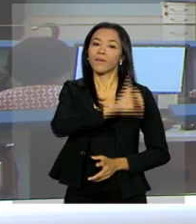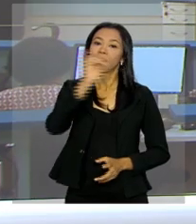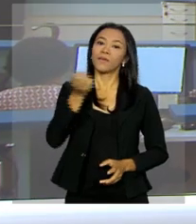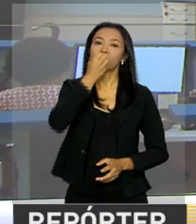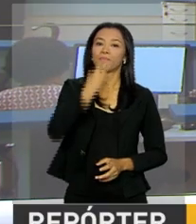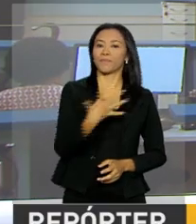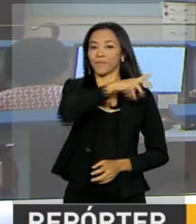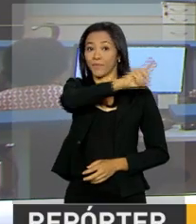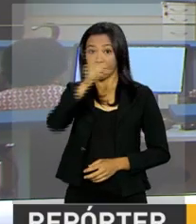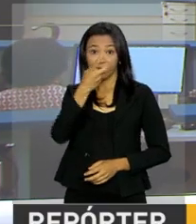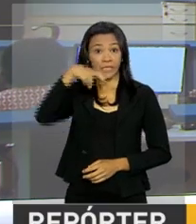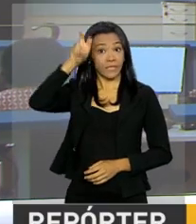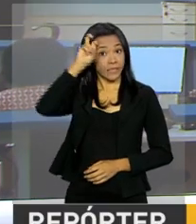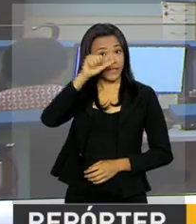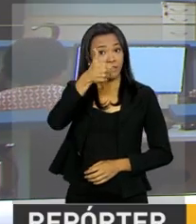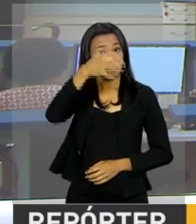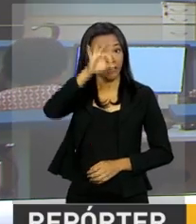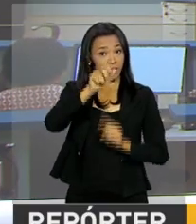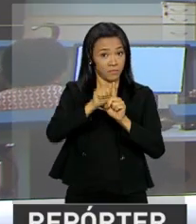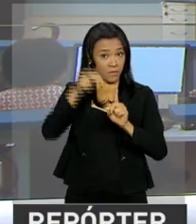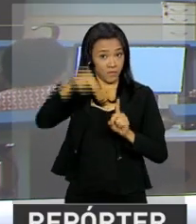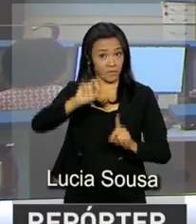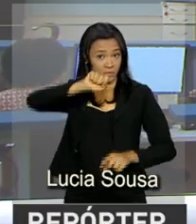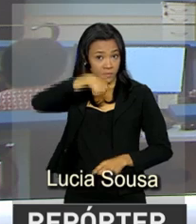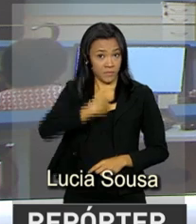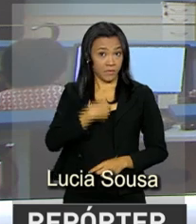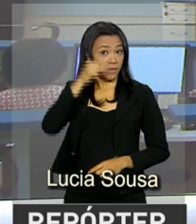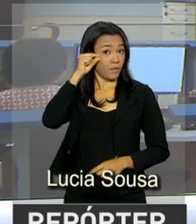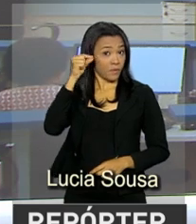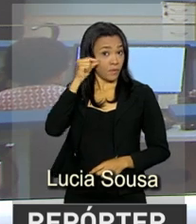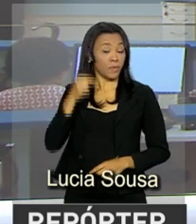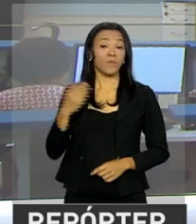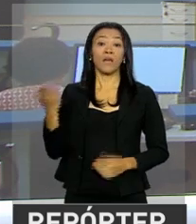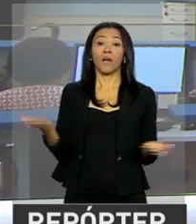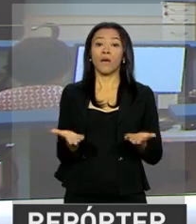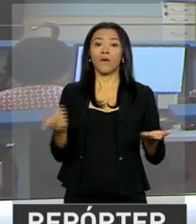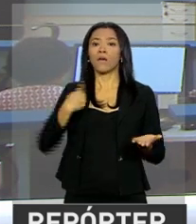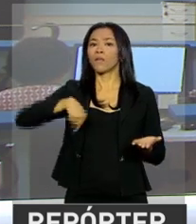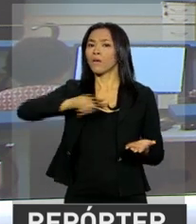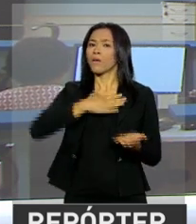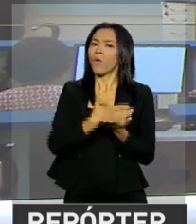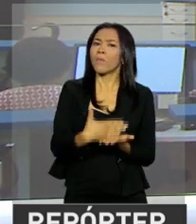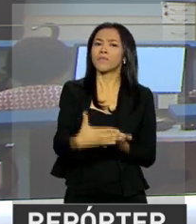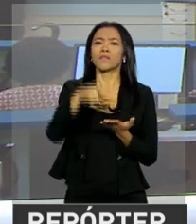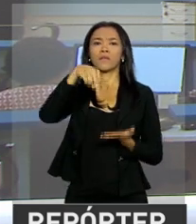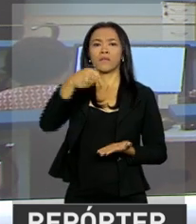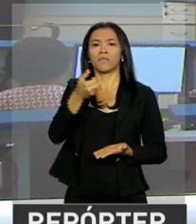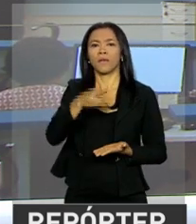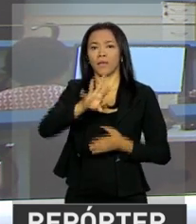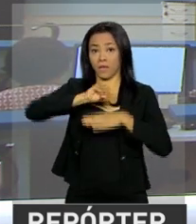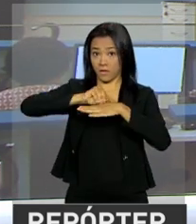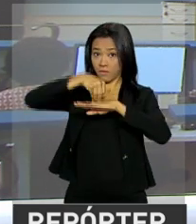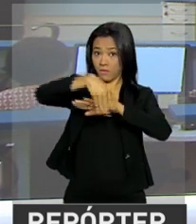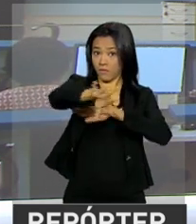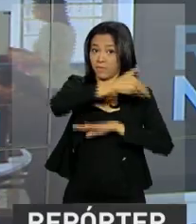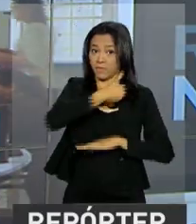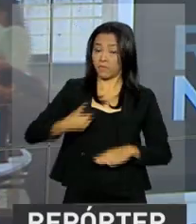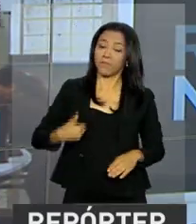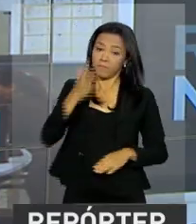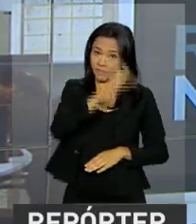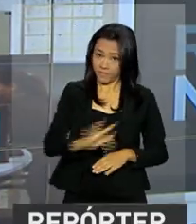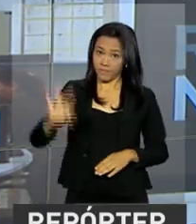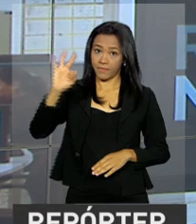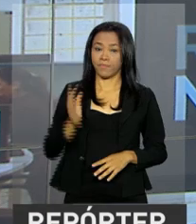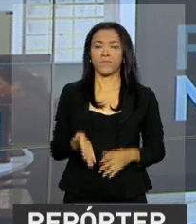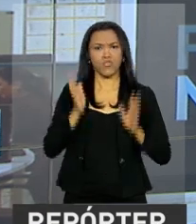Olá, bom dia. Quinta-feira, 10 de novembro. Eu sou Leandro Alarcon e o repórter NBR começa agora com as notícias do governo federal.